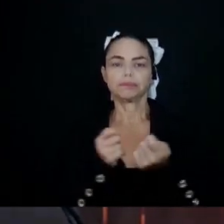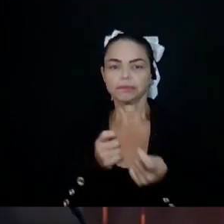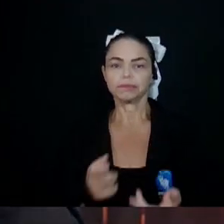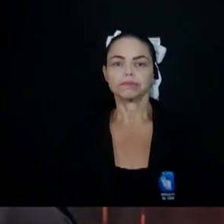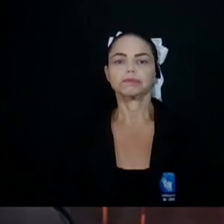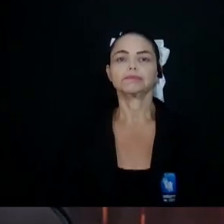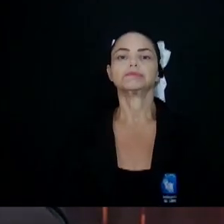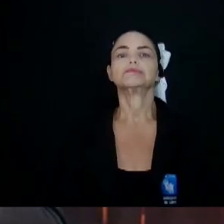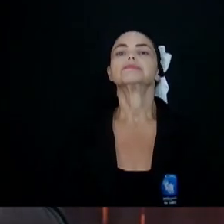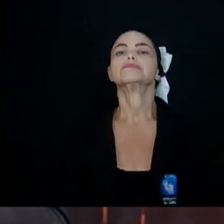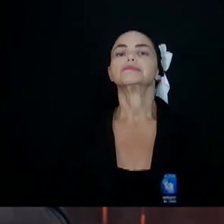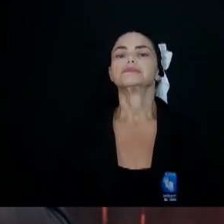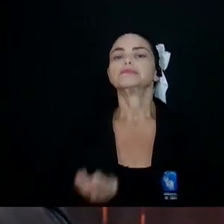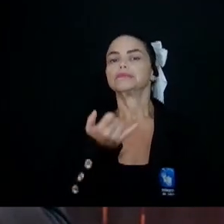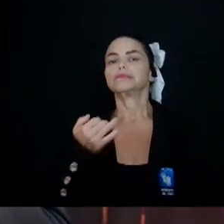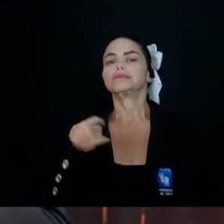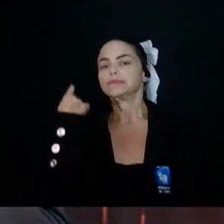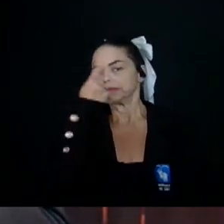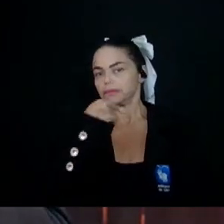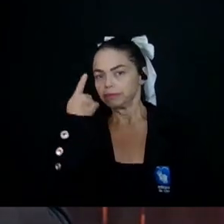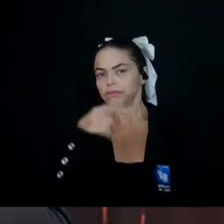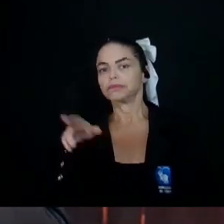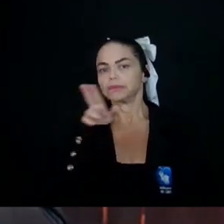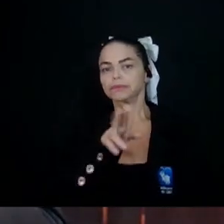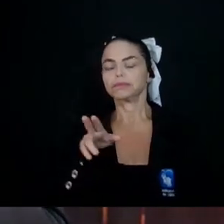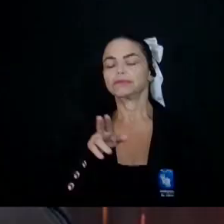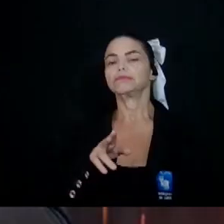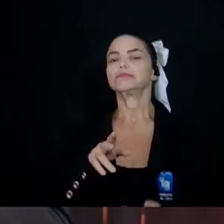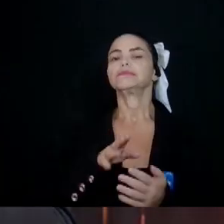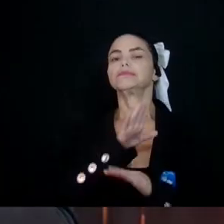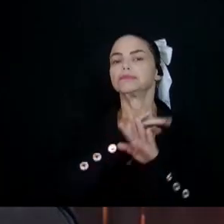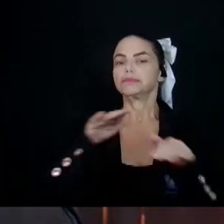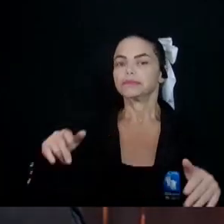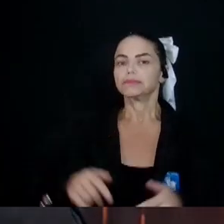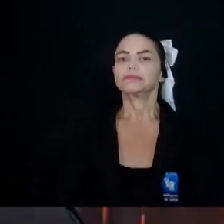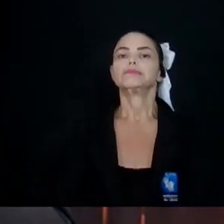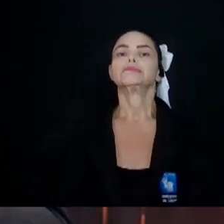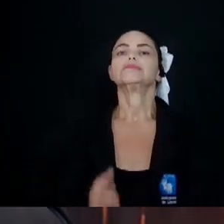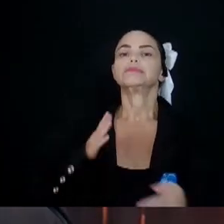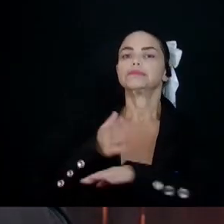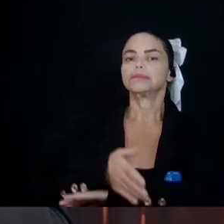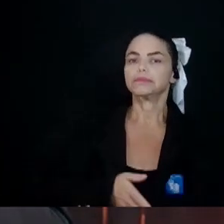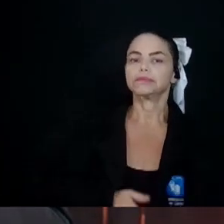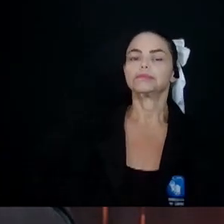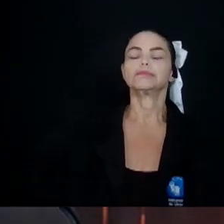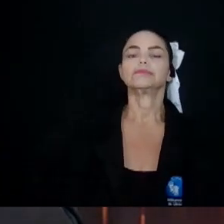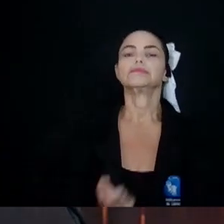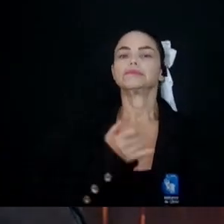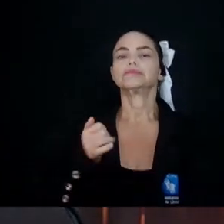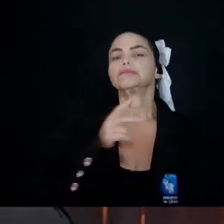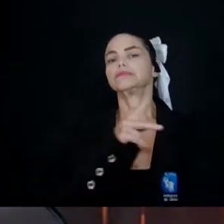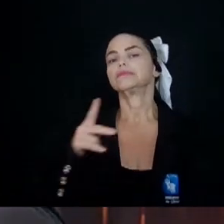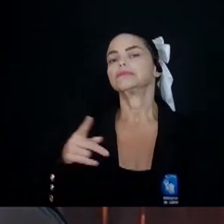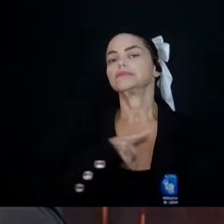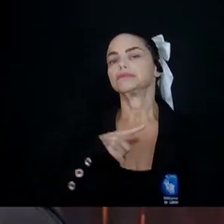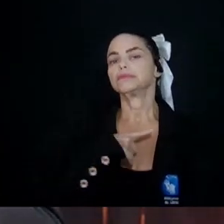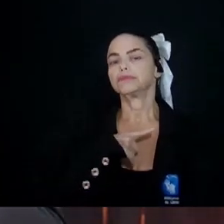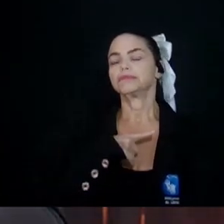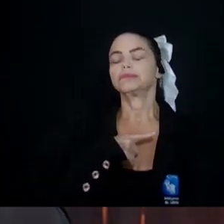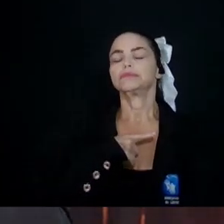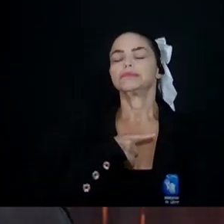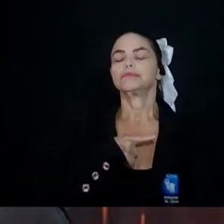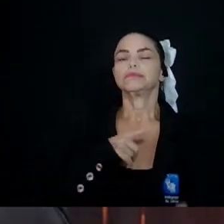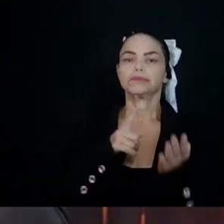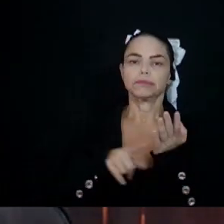a quantidade de horas disponível para aquela criança de acesso, quais aplicativos ela tem acesso, quais conteúdos ela tem